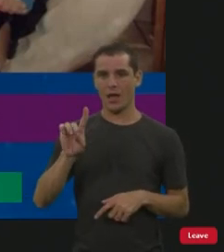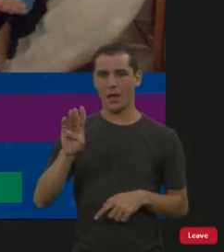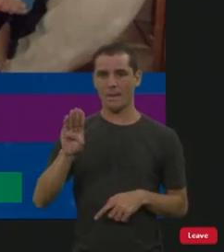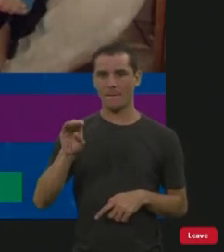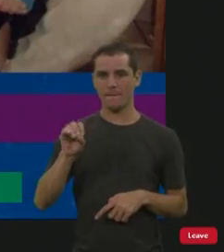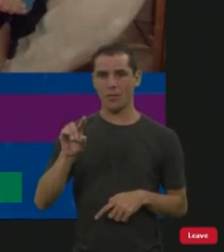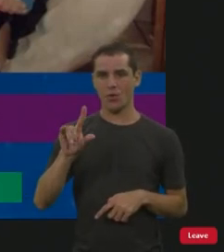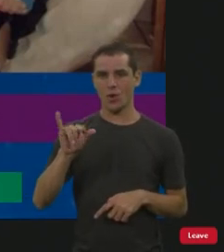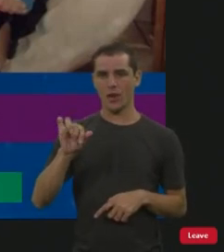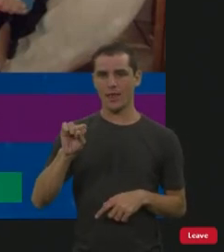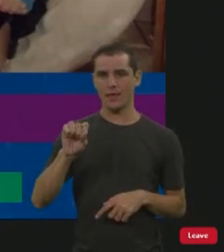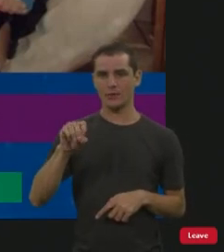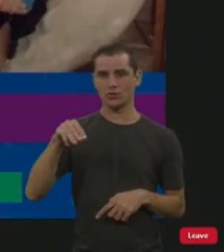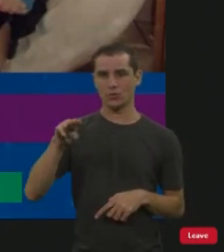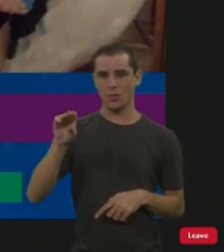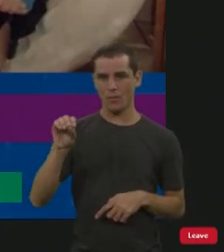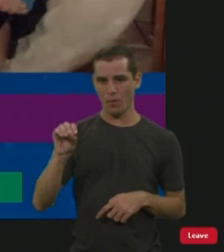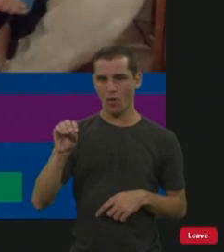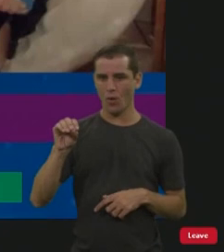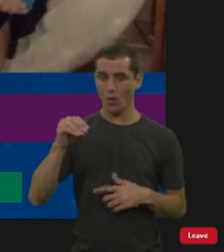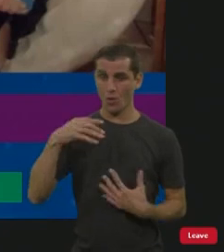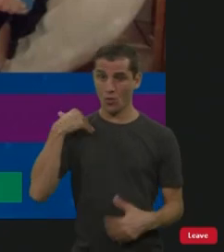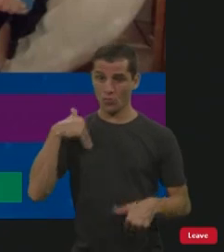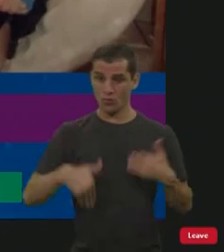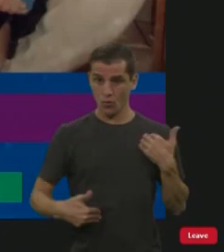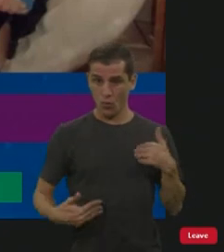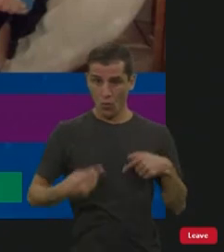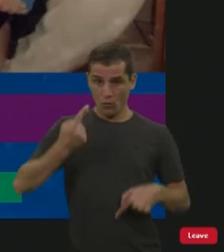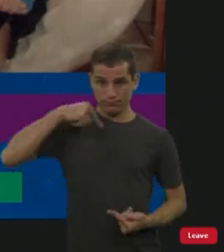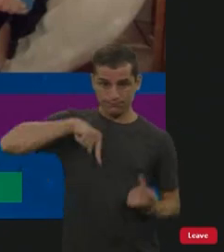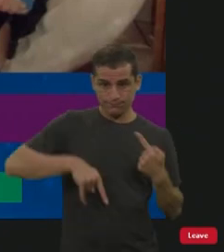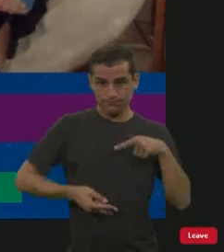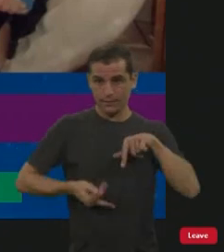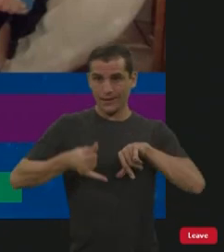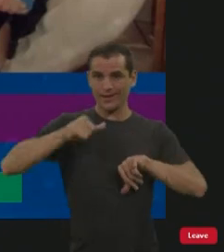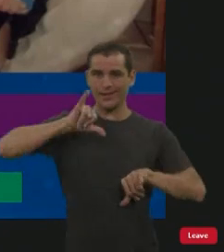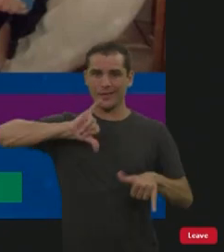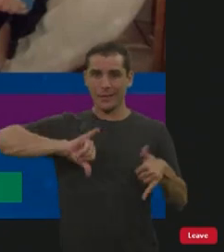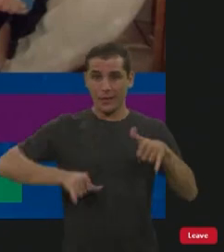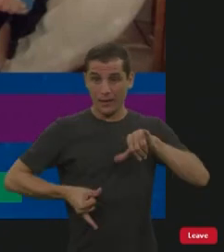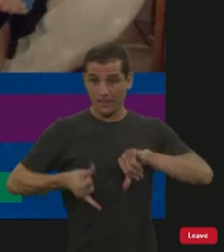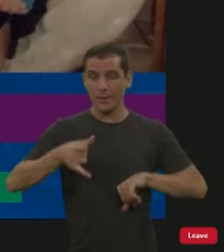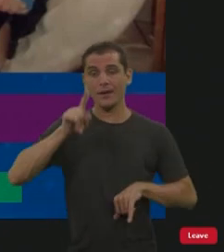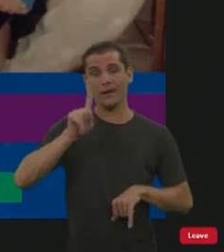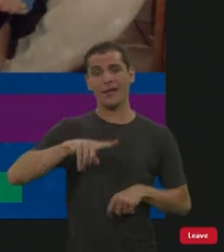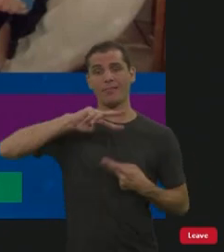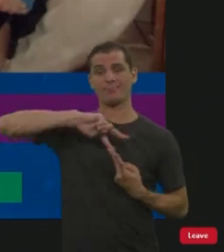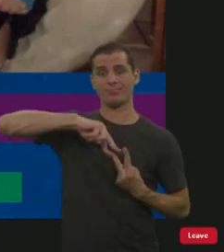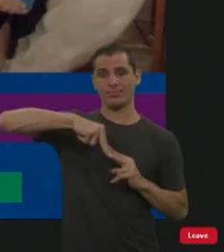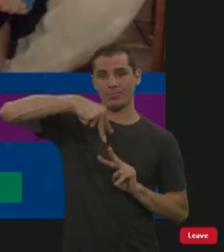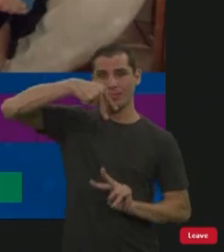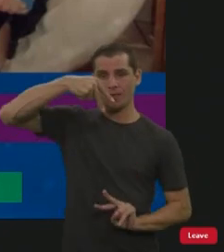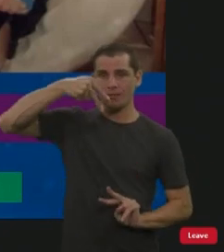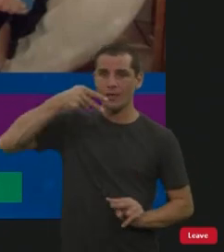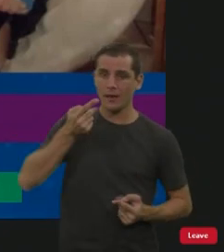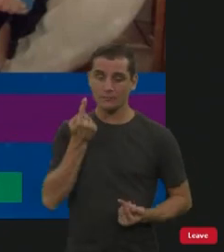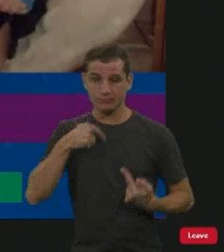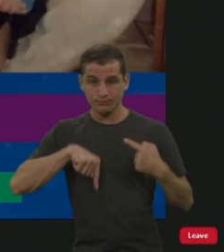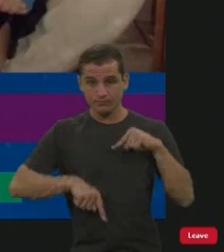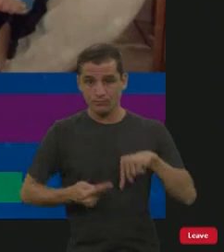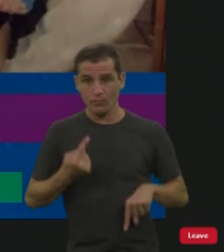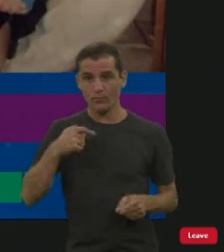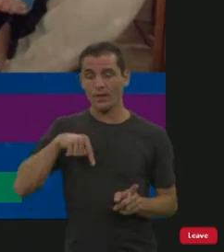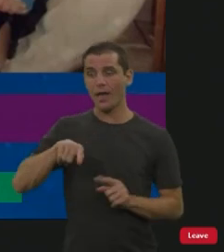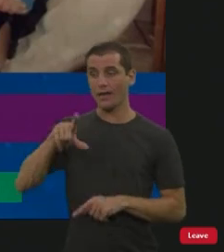químicas metabólicas são mediadas pelo nosso DNA, né, através de